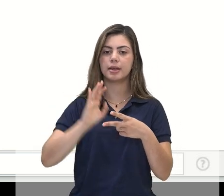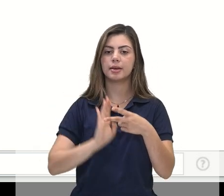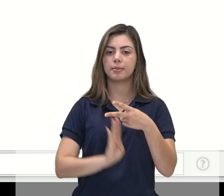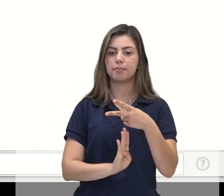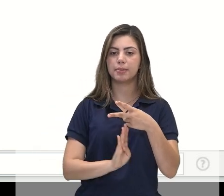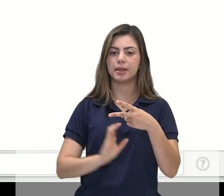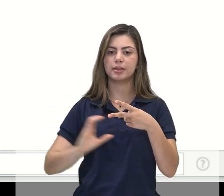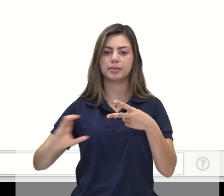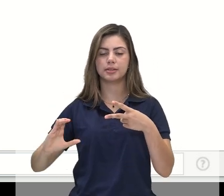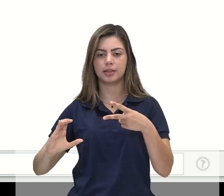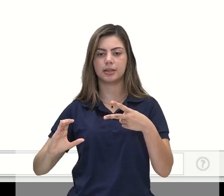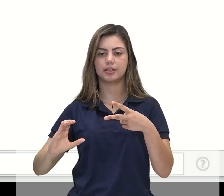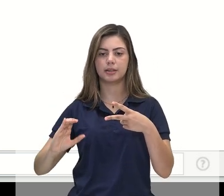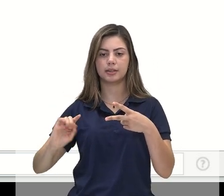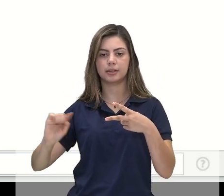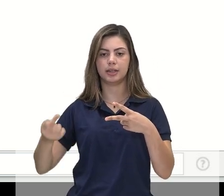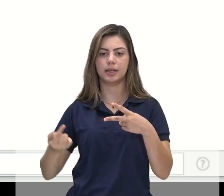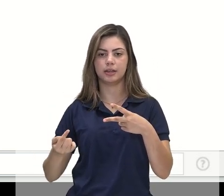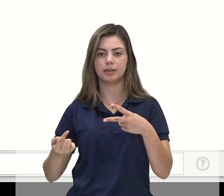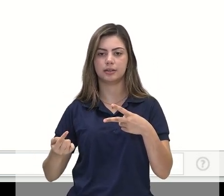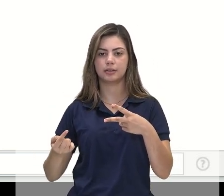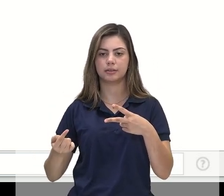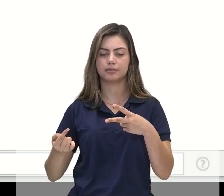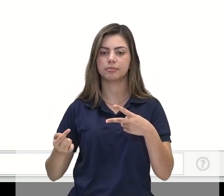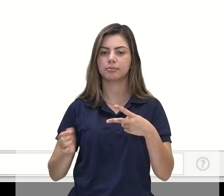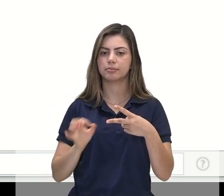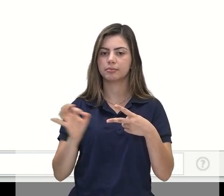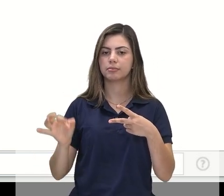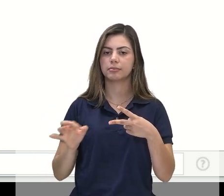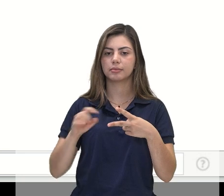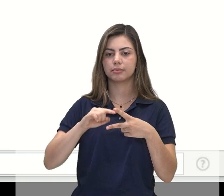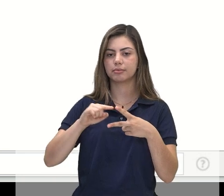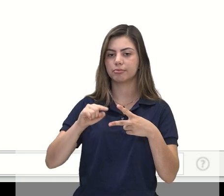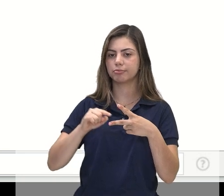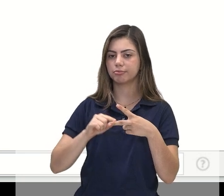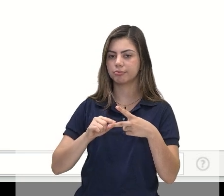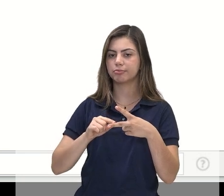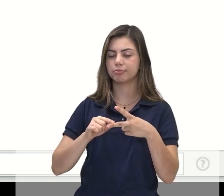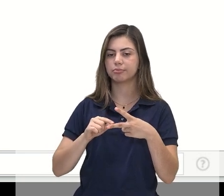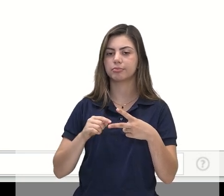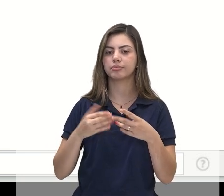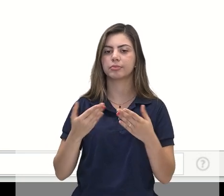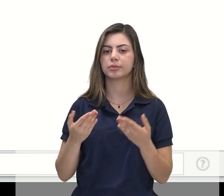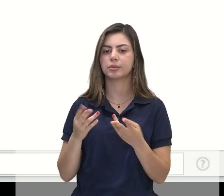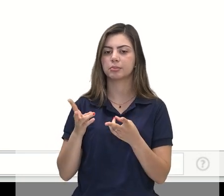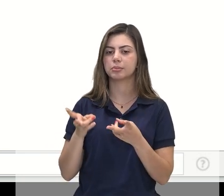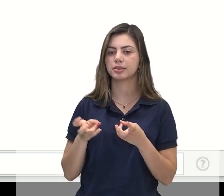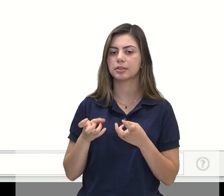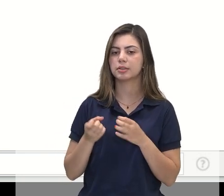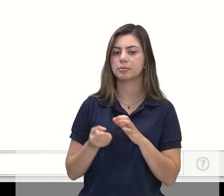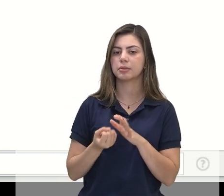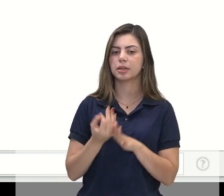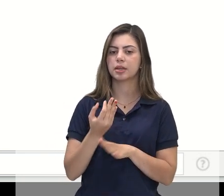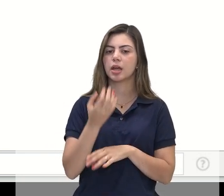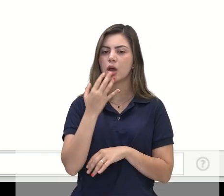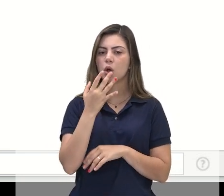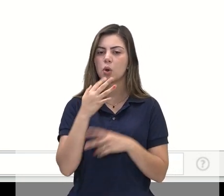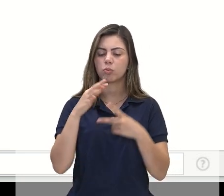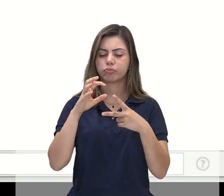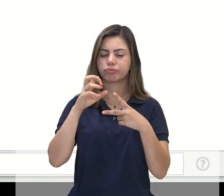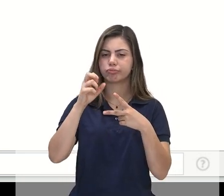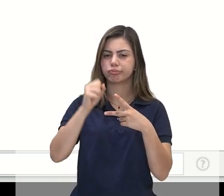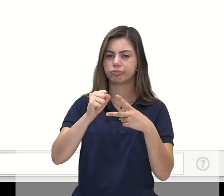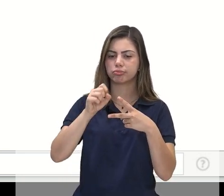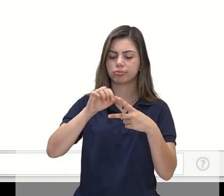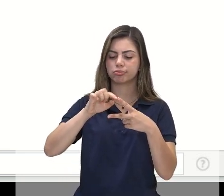ponto C'. Então, temos os dois raios aqui, né? Essa região aqui formada mais escura aqui é